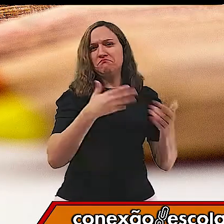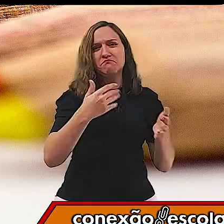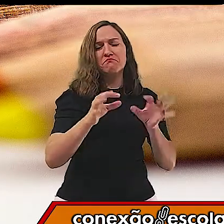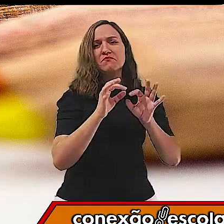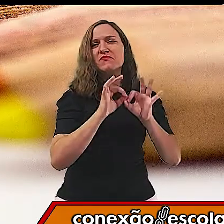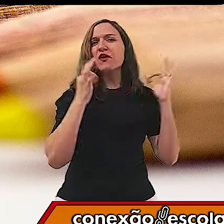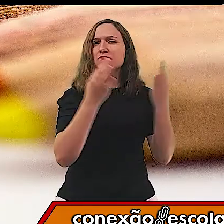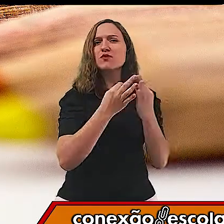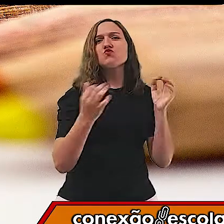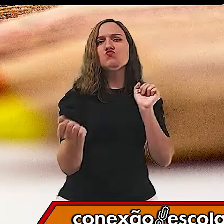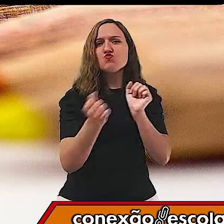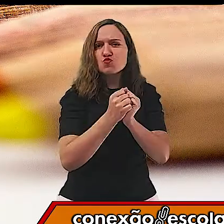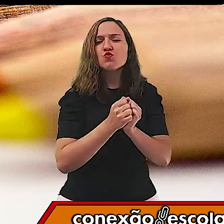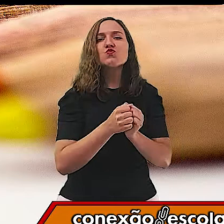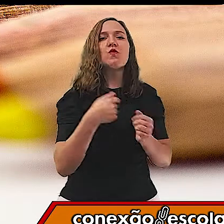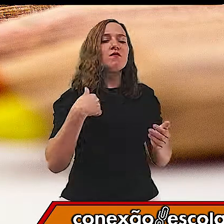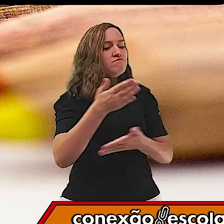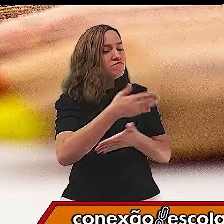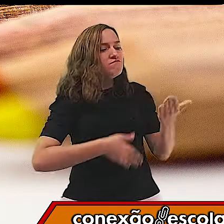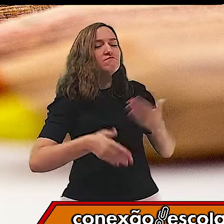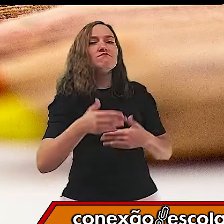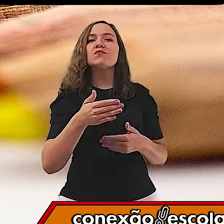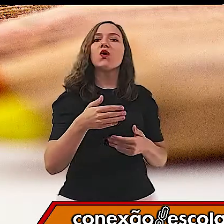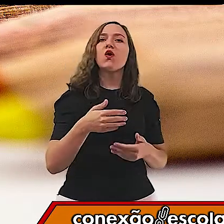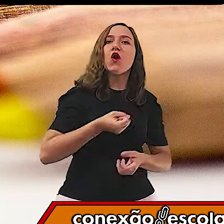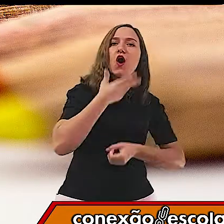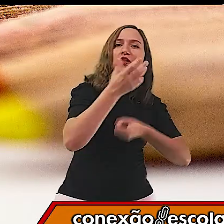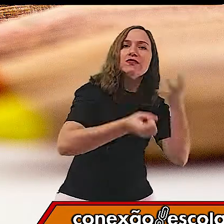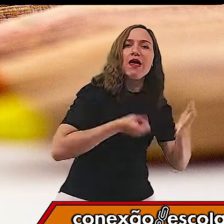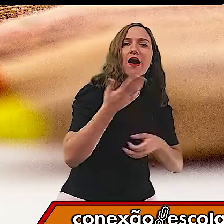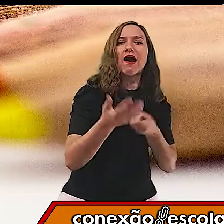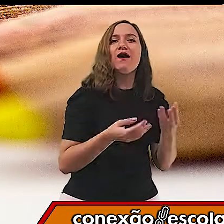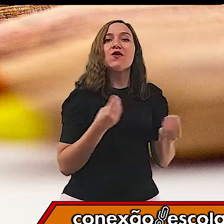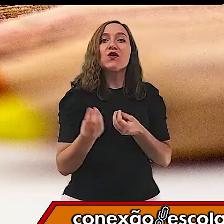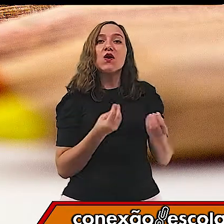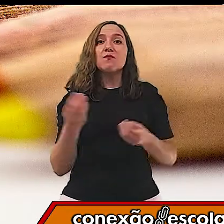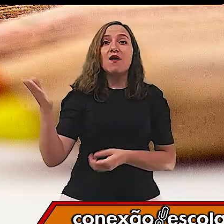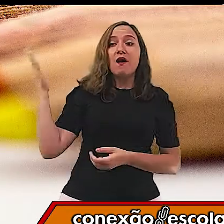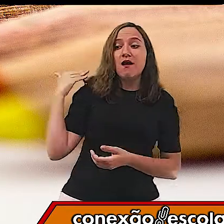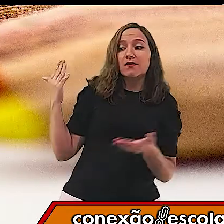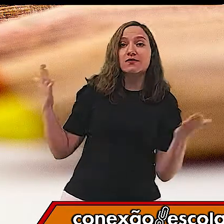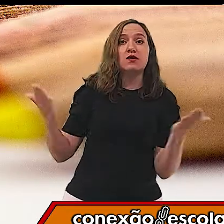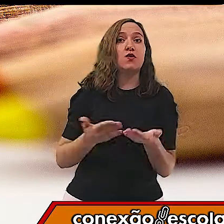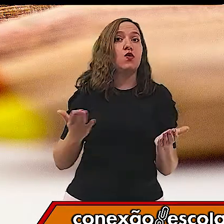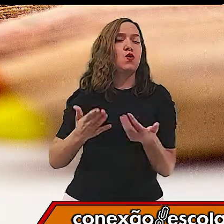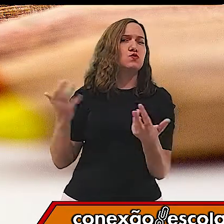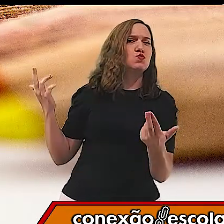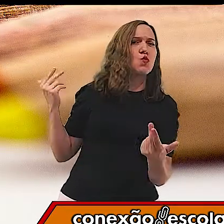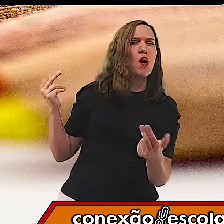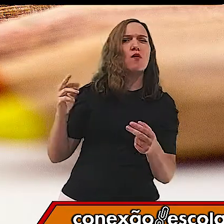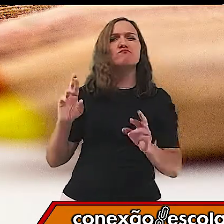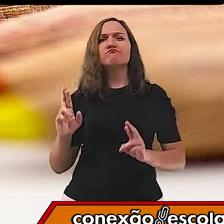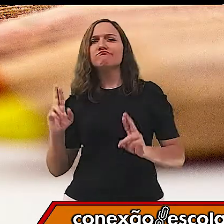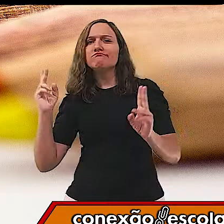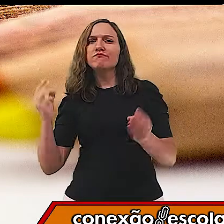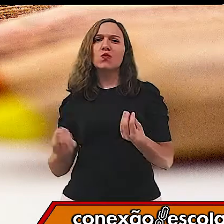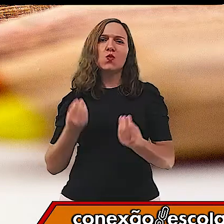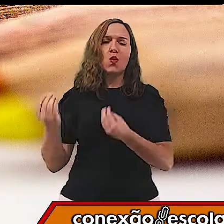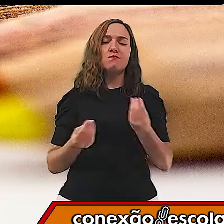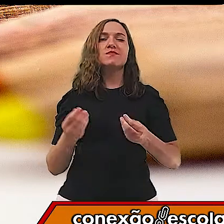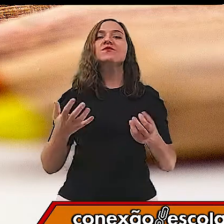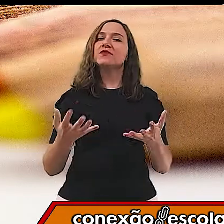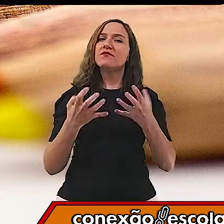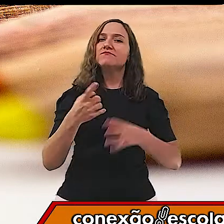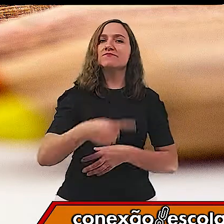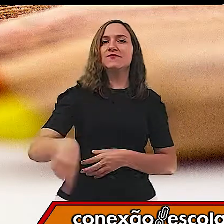aqueles momentos que marcaram. As formas de registro de antes é igual agora. São esses momentos que eu quero que vocês